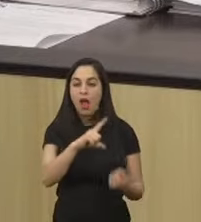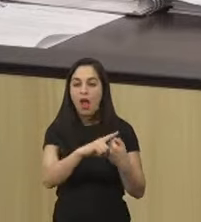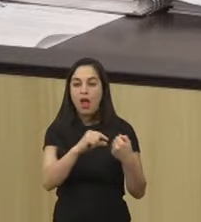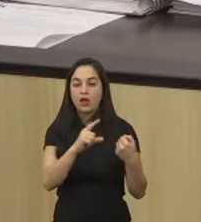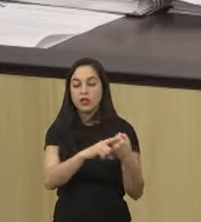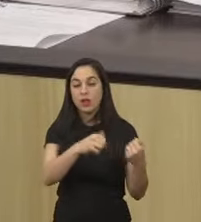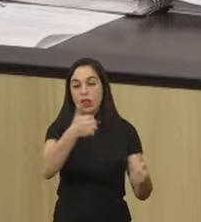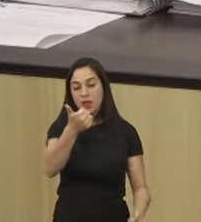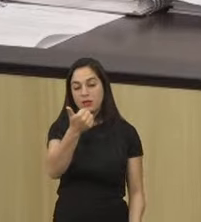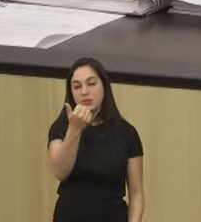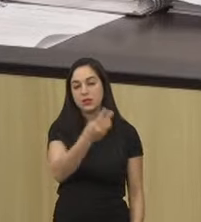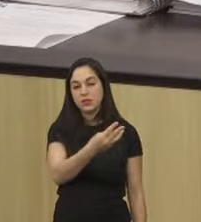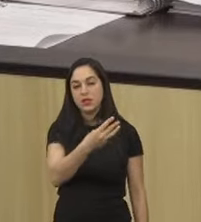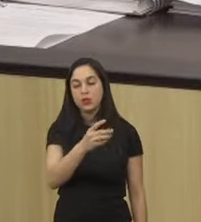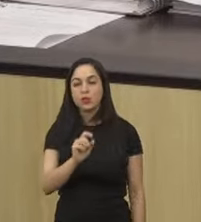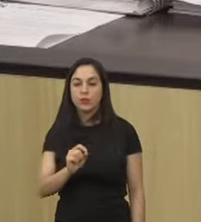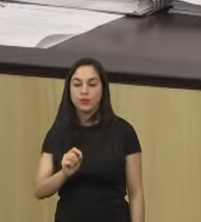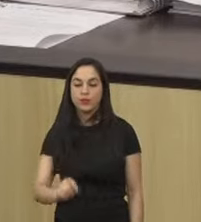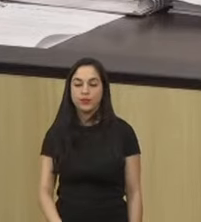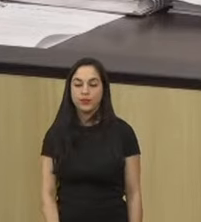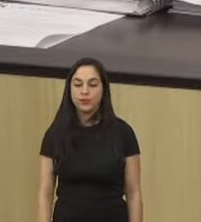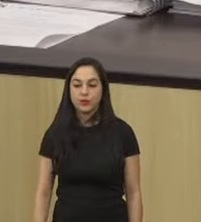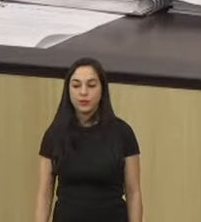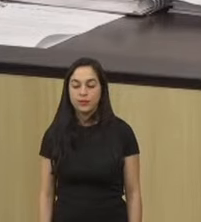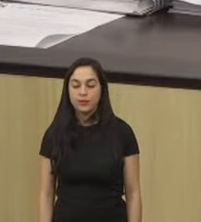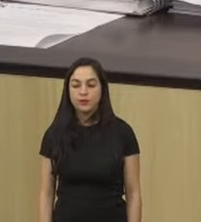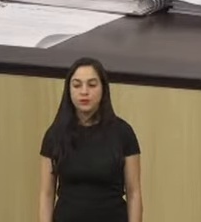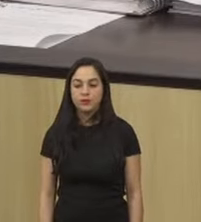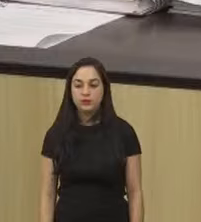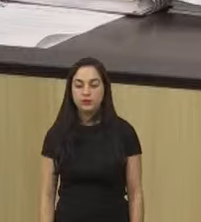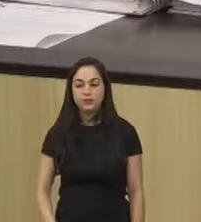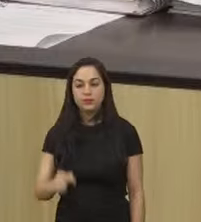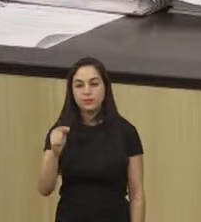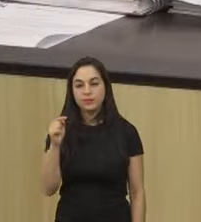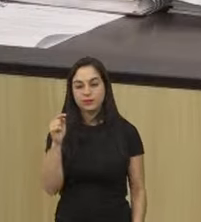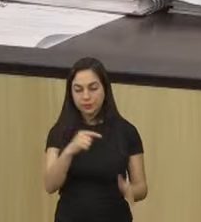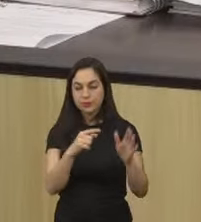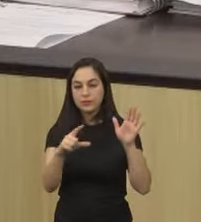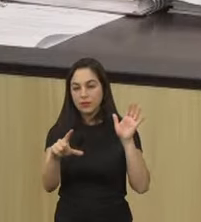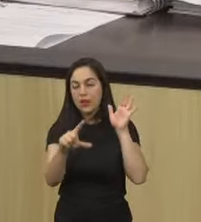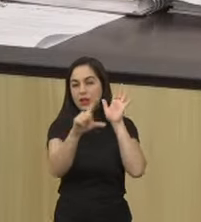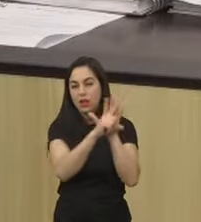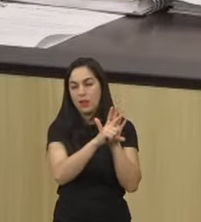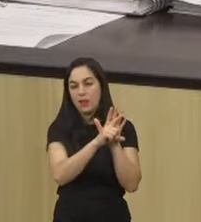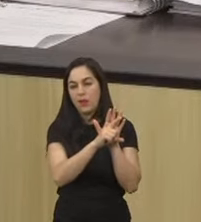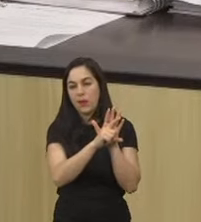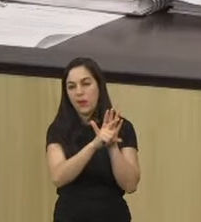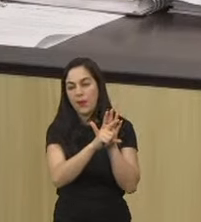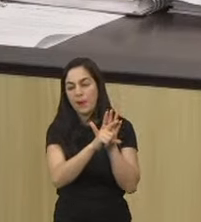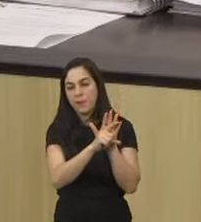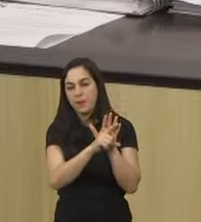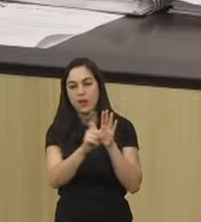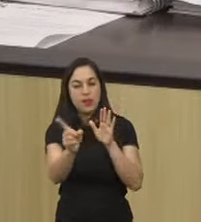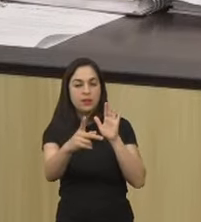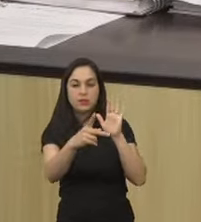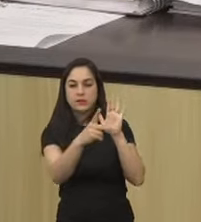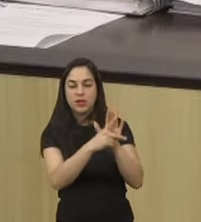Artigo 13º, não se aplica ao disposto desta lei, da presente lei, as charretes